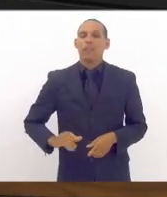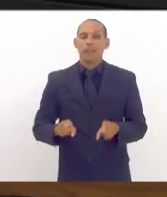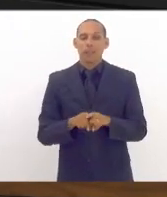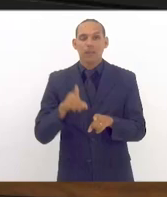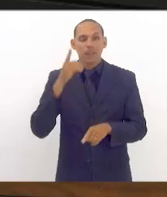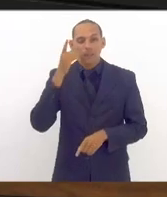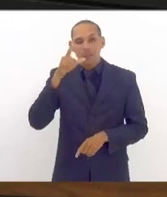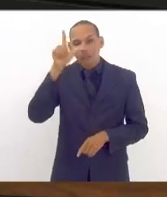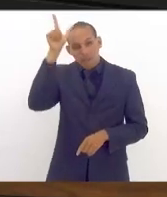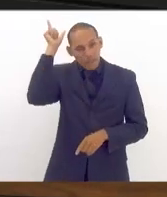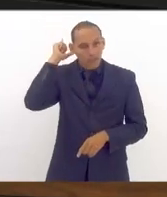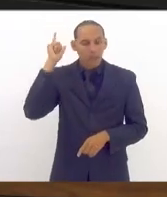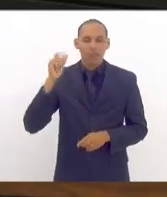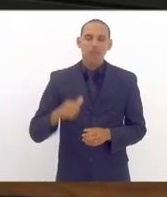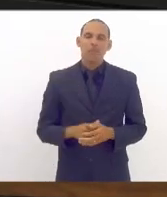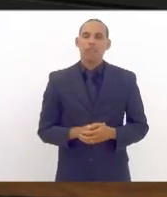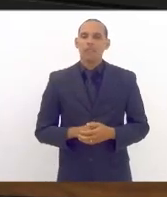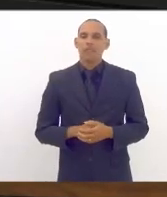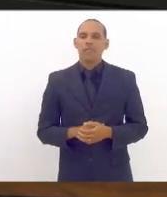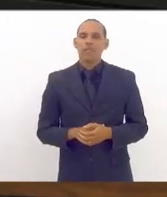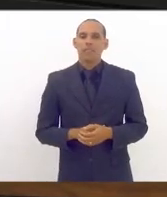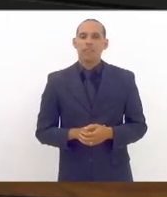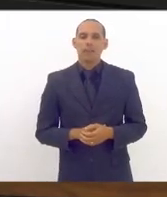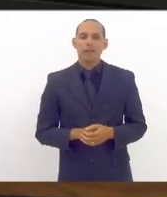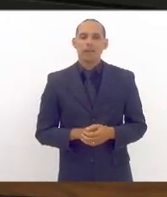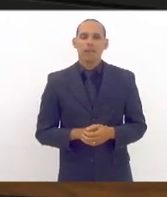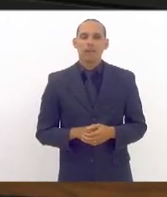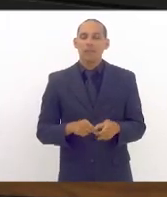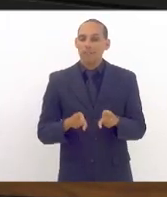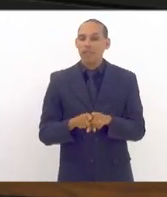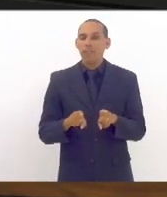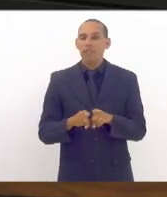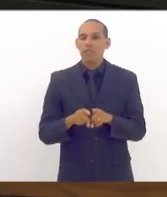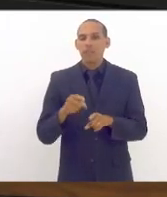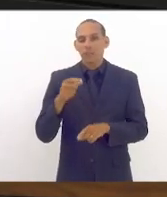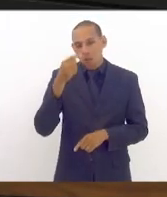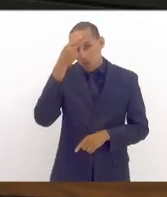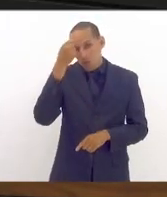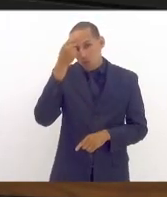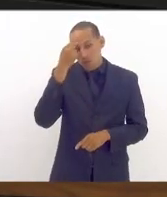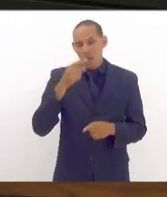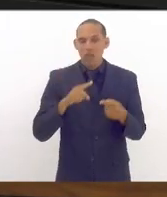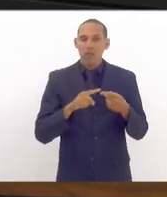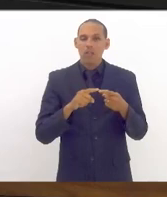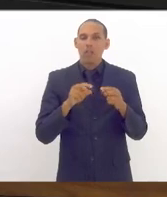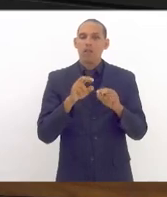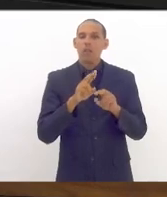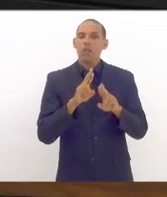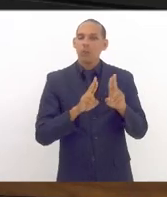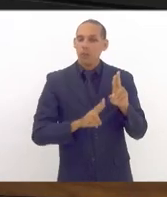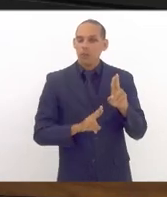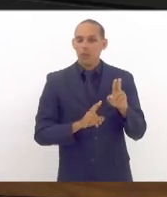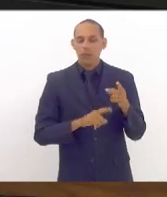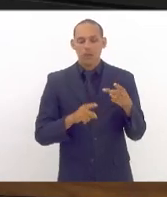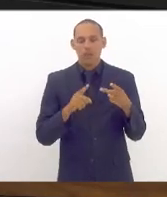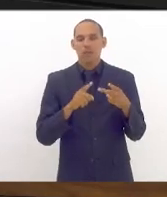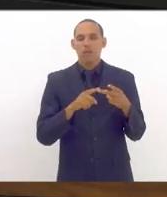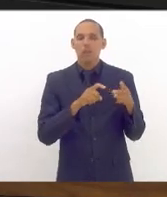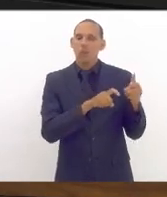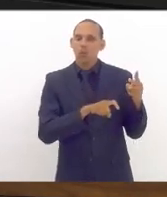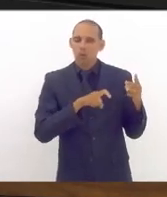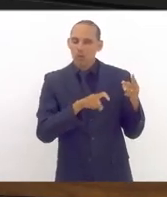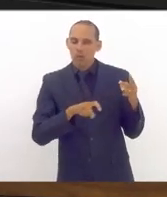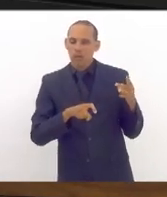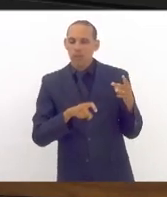Deputado Luis Paulo enfim e as Universidades tanto a Universidade Federal do Rio de Janeiro quanto à